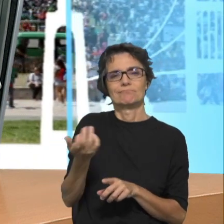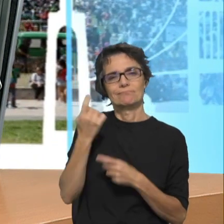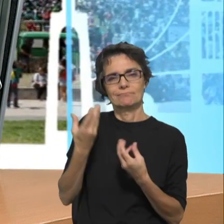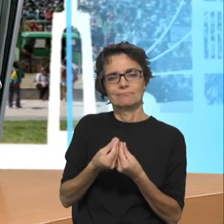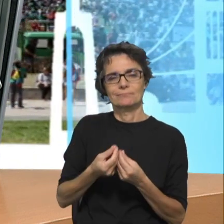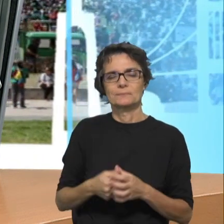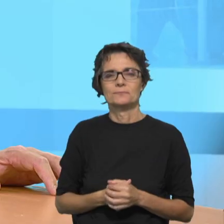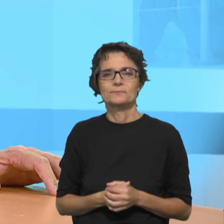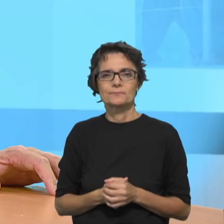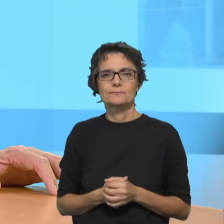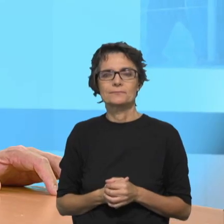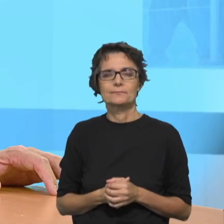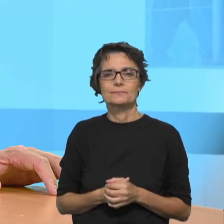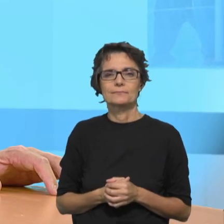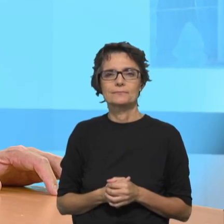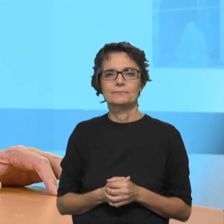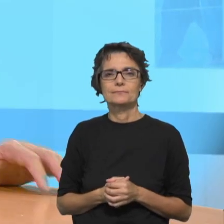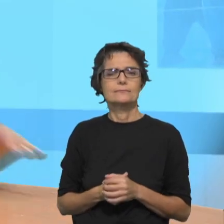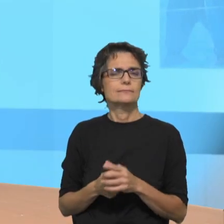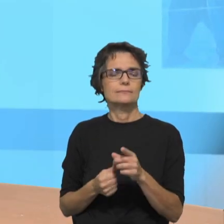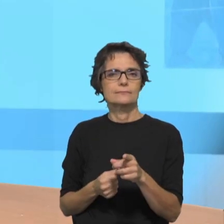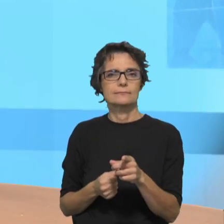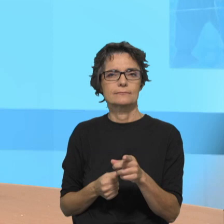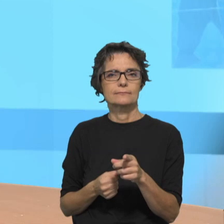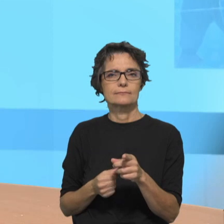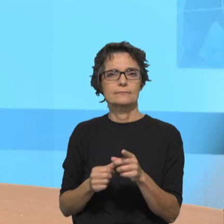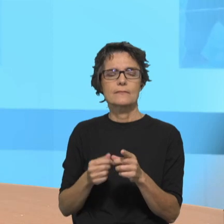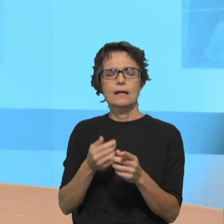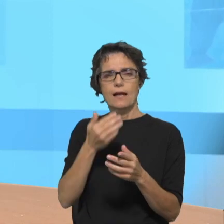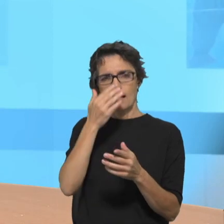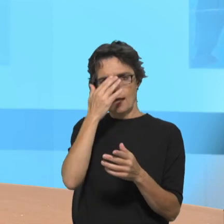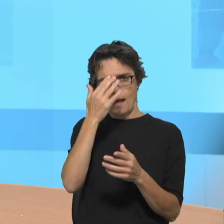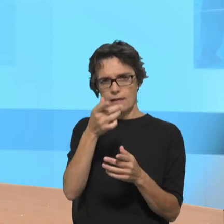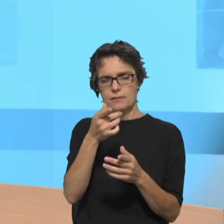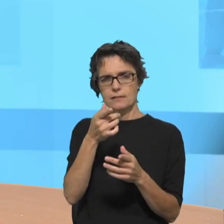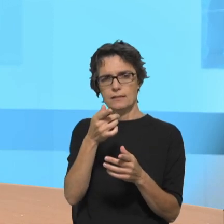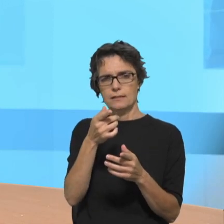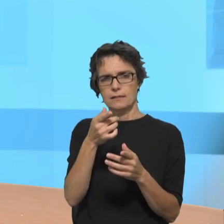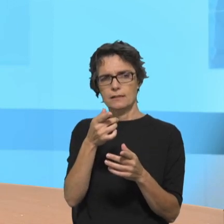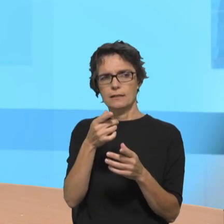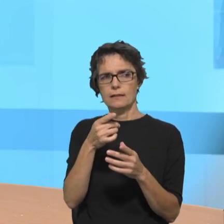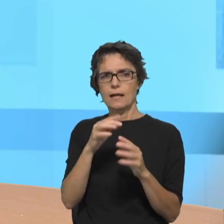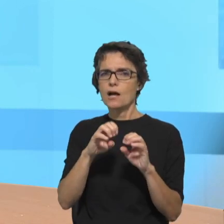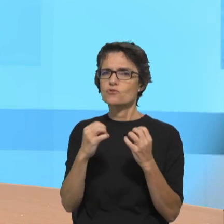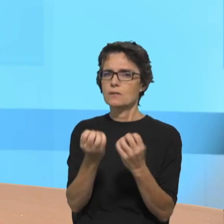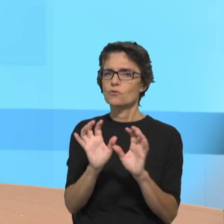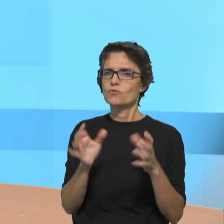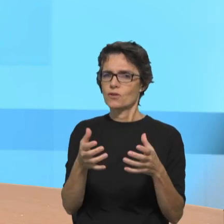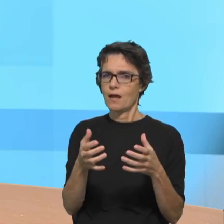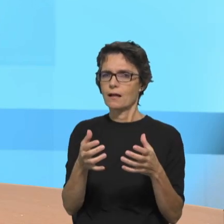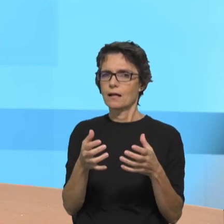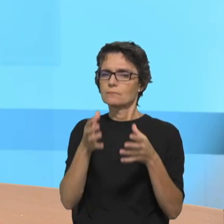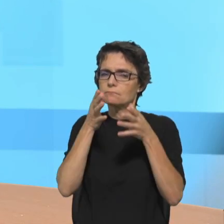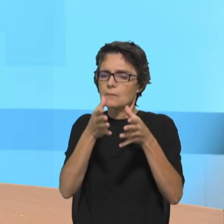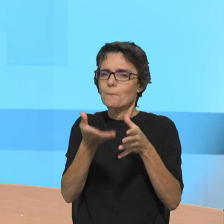que aposta, que incentivo toda a sociedade deveria dar mais para que esse acompanhamento e o cuidado fosse mais em